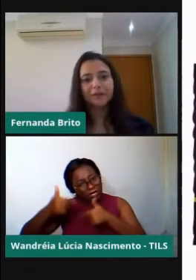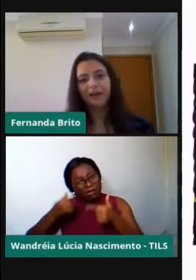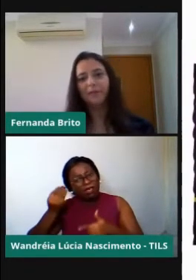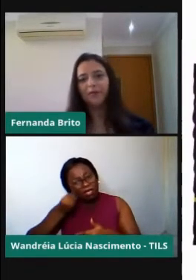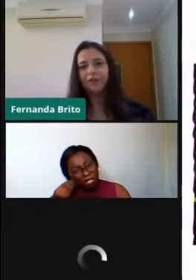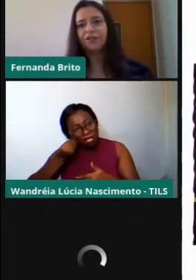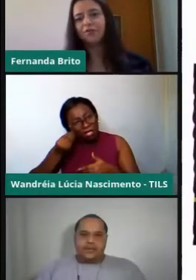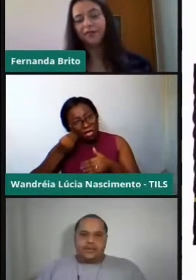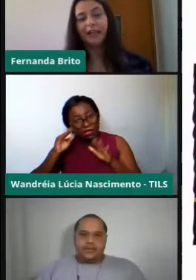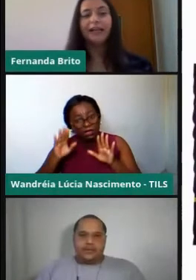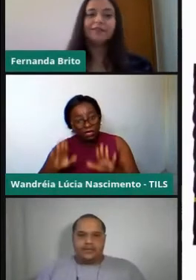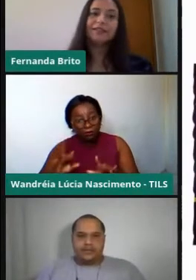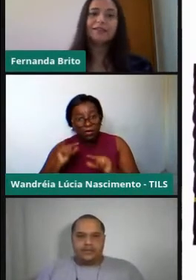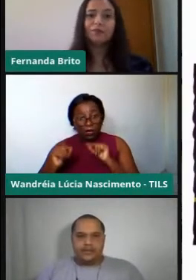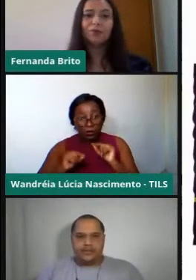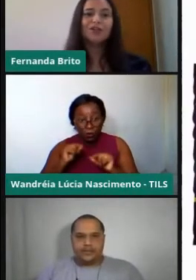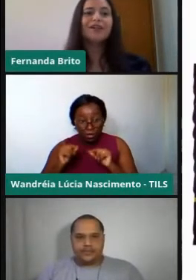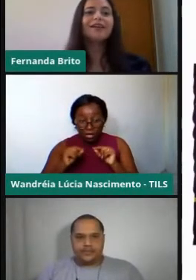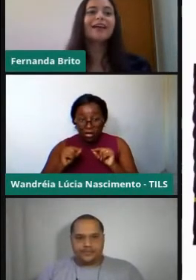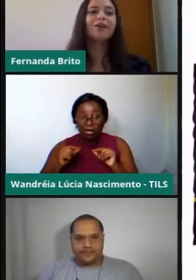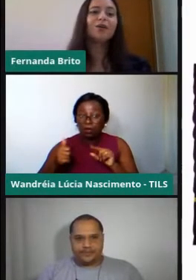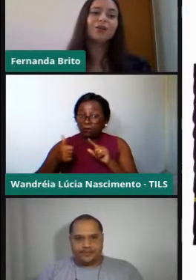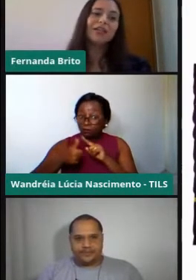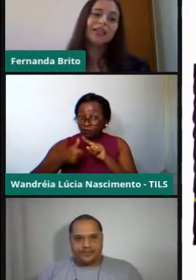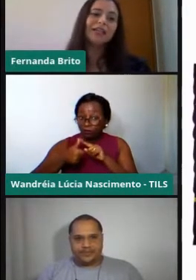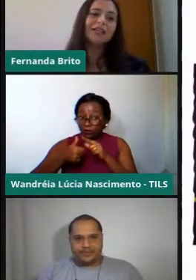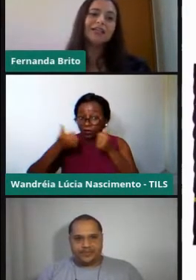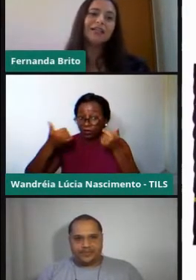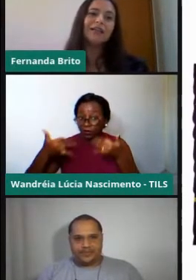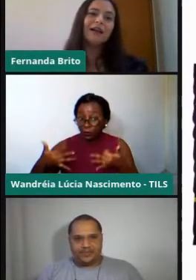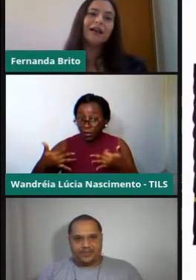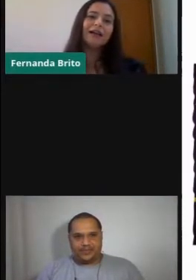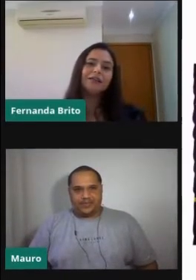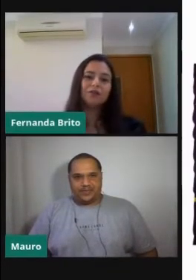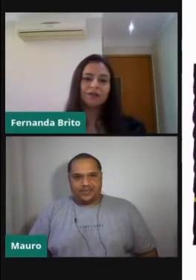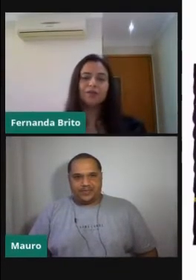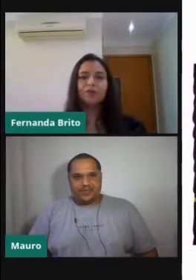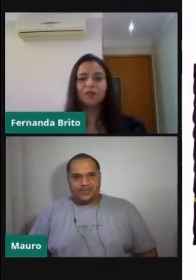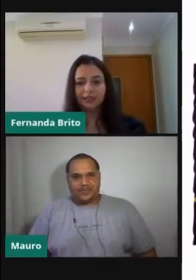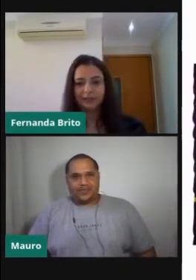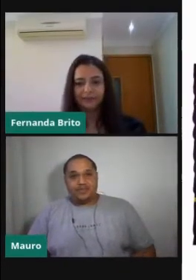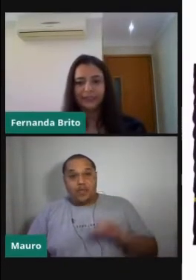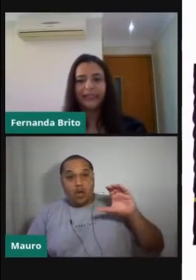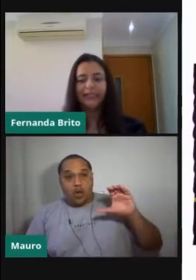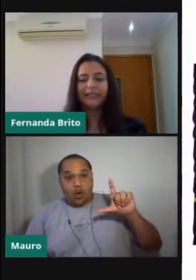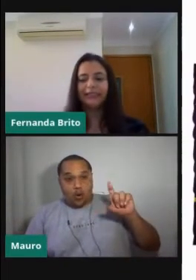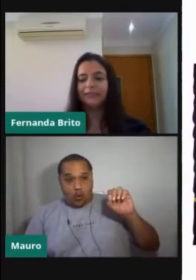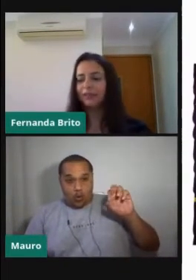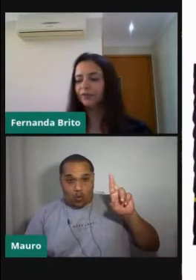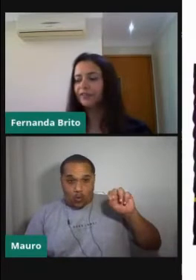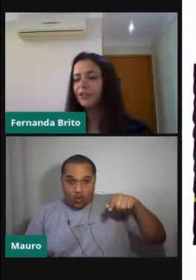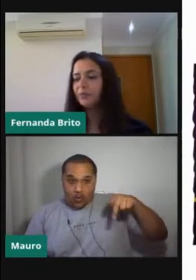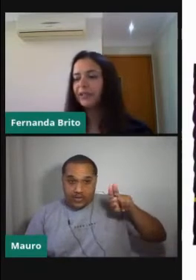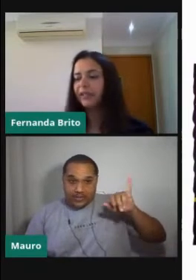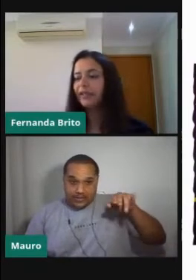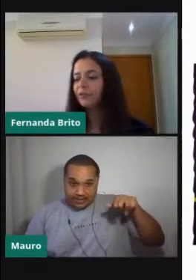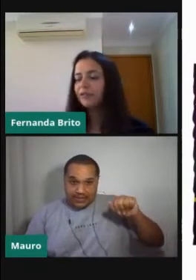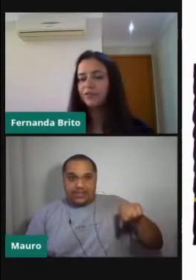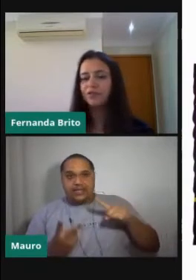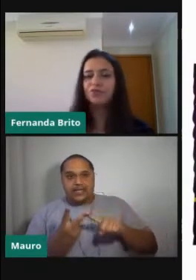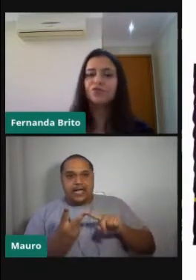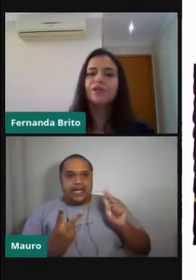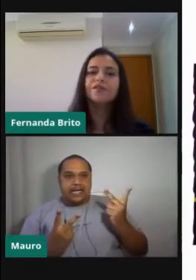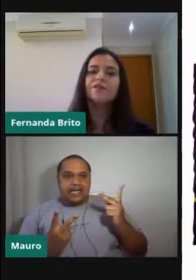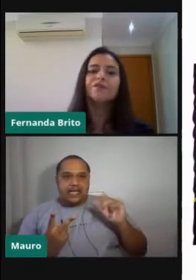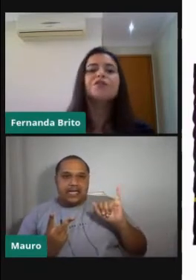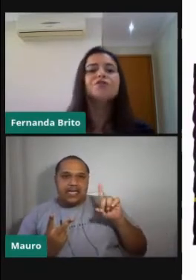O primeiro fármaco que a gente vai falar, na verdade são 2, né, é a cloroquina e a hidroxicloroquina, né, não é novidade para ninguém todas